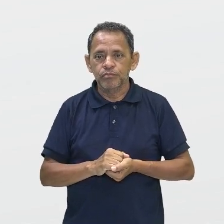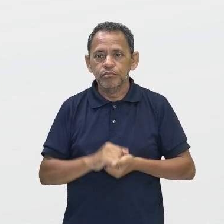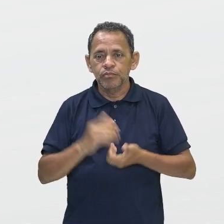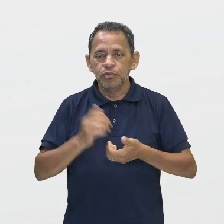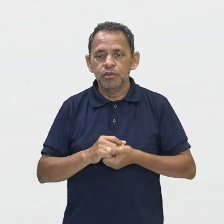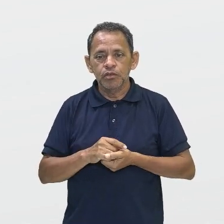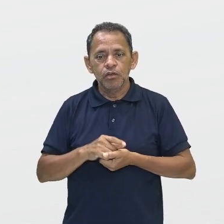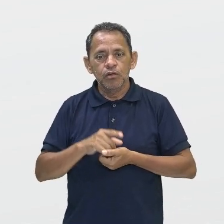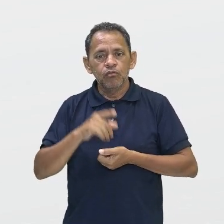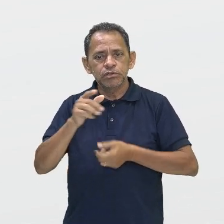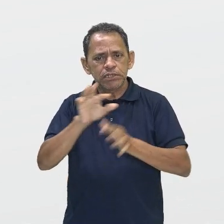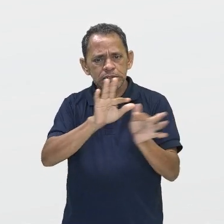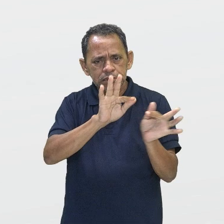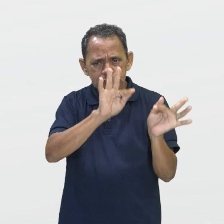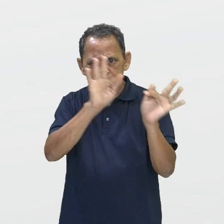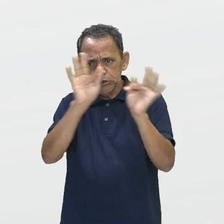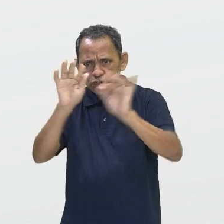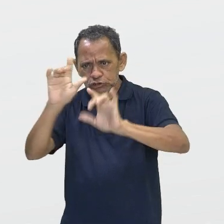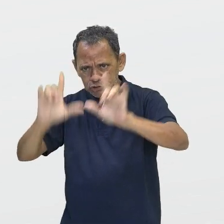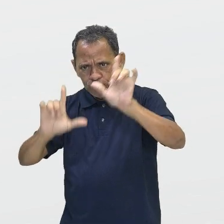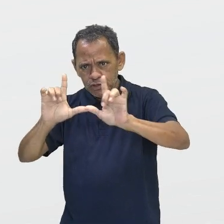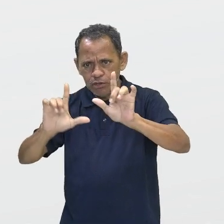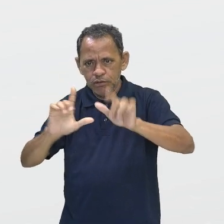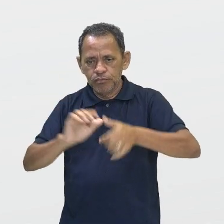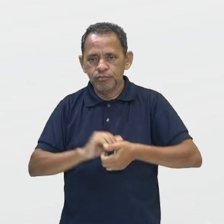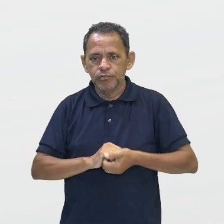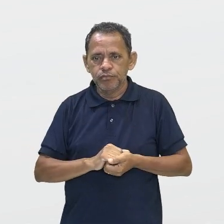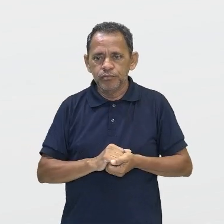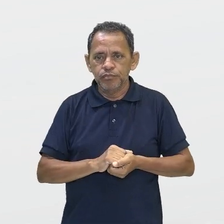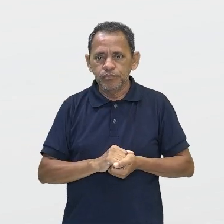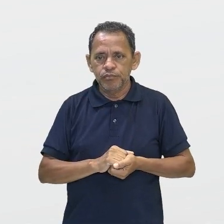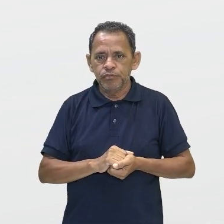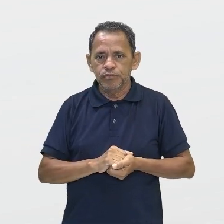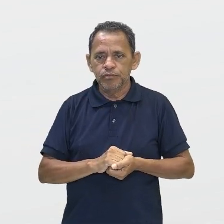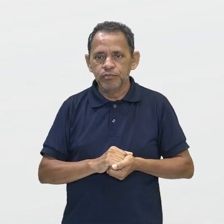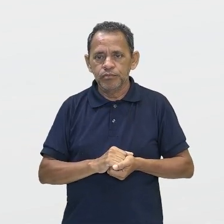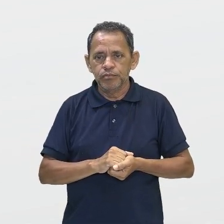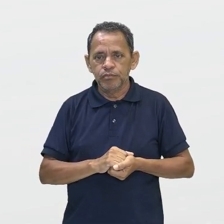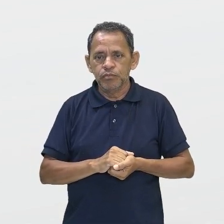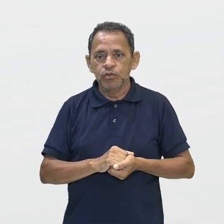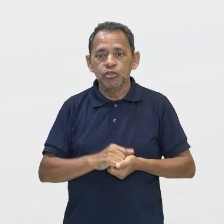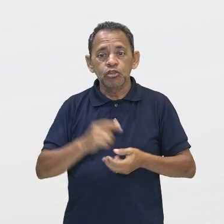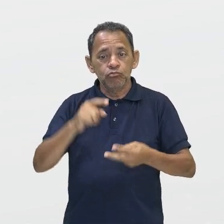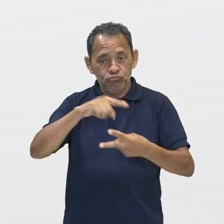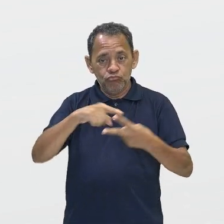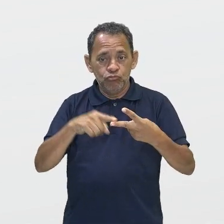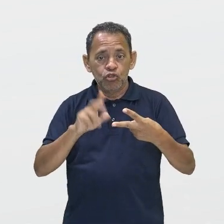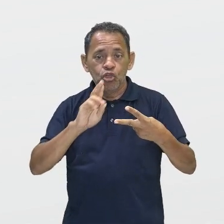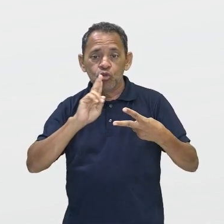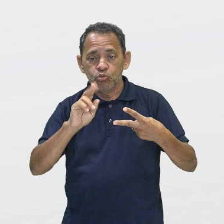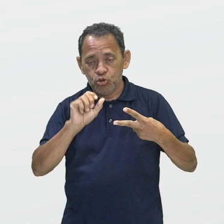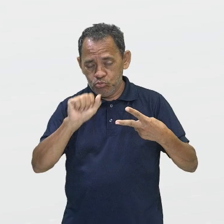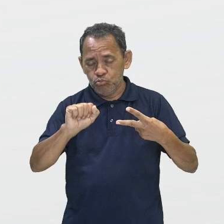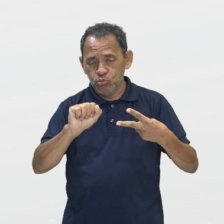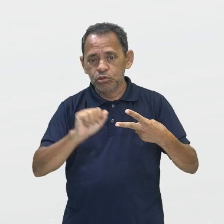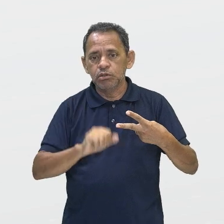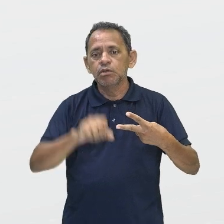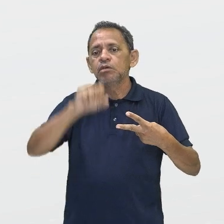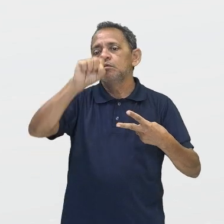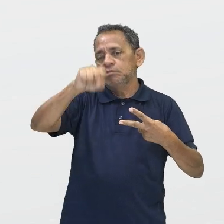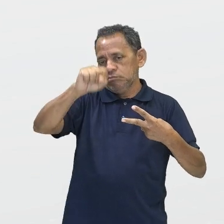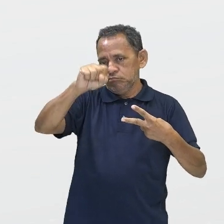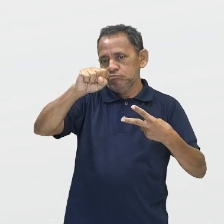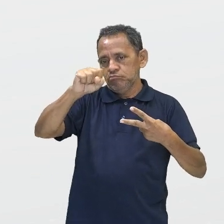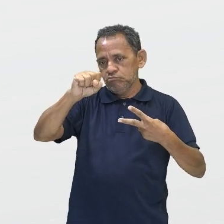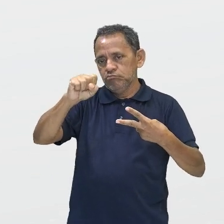você está assistindo TV? E aí eu tenho duas possíveis respostas. Yes, I am.